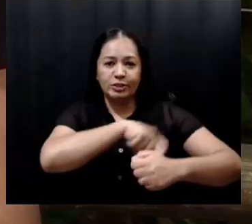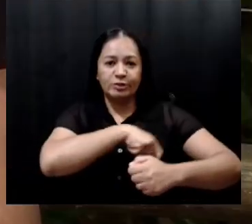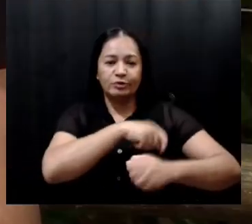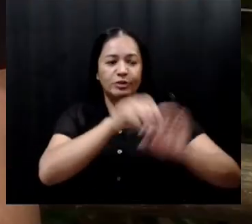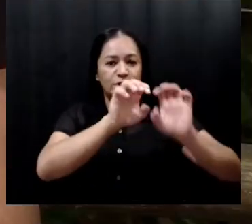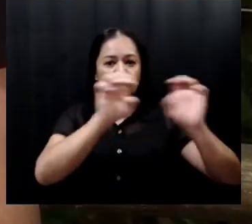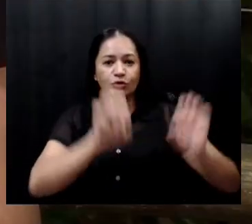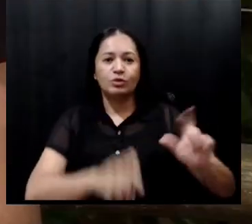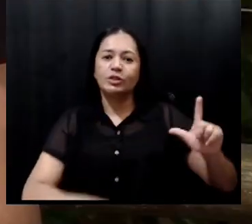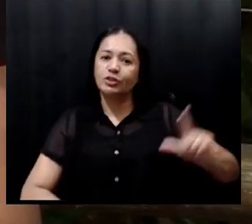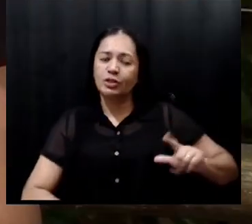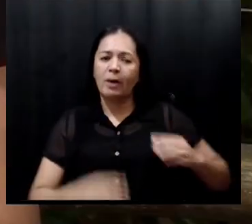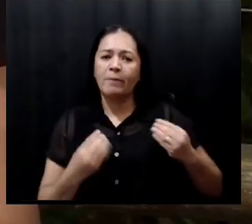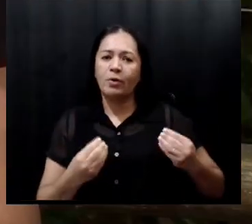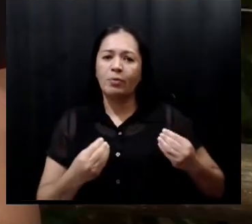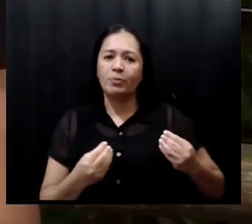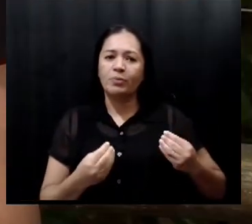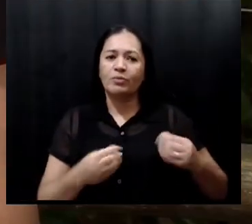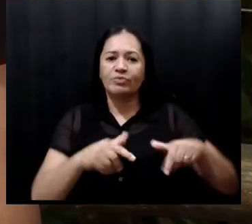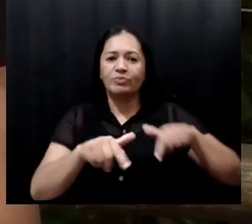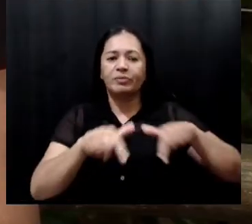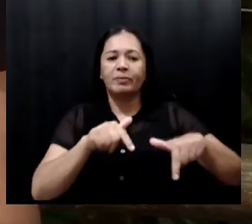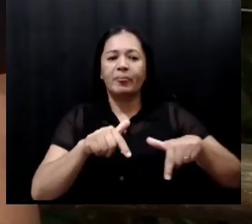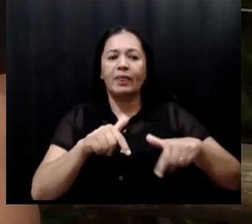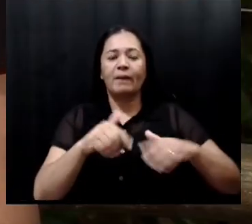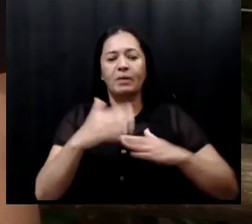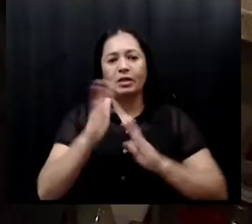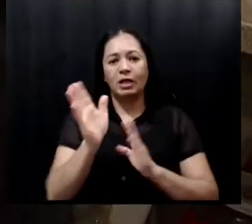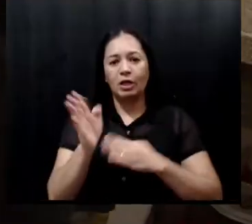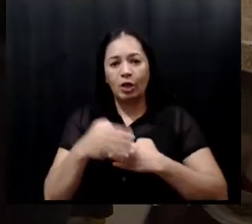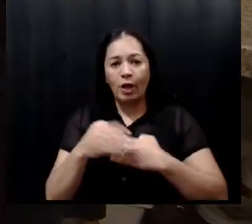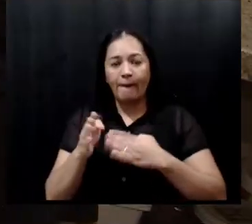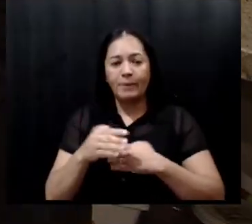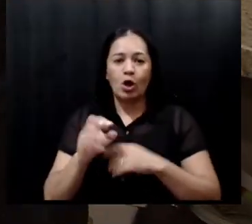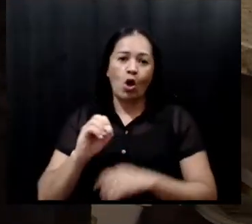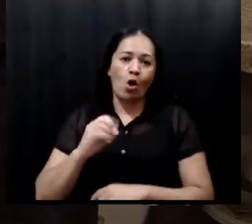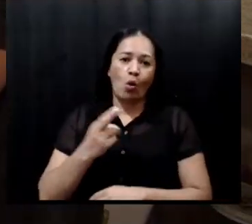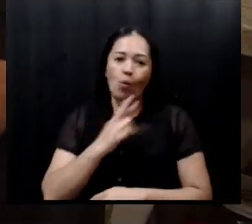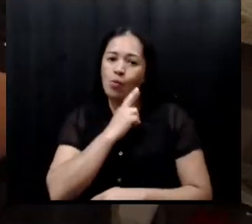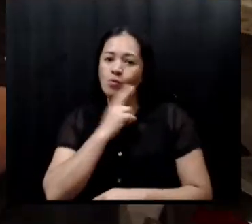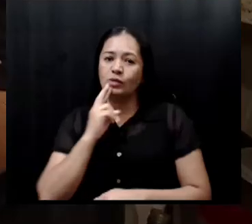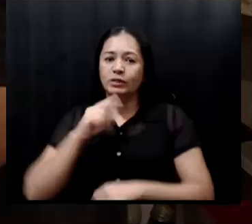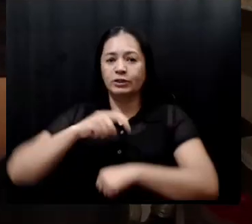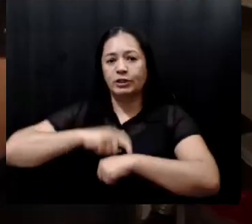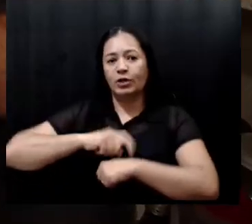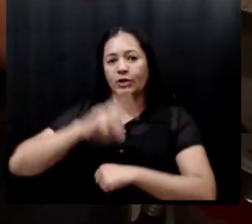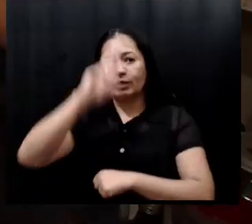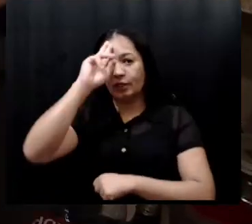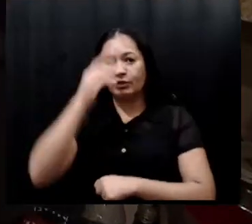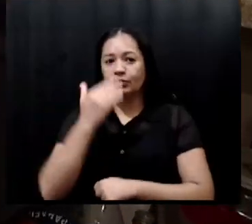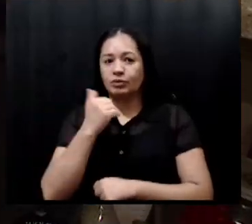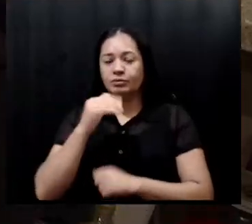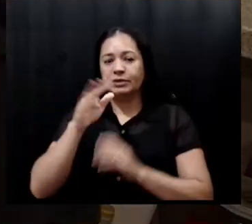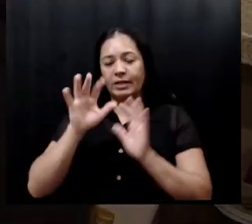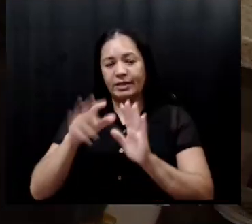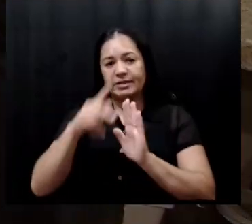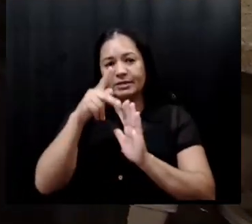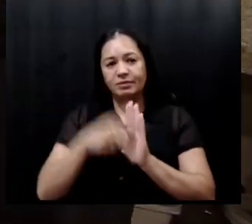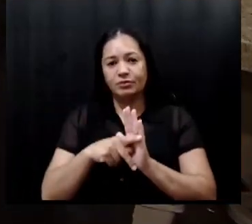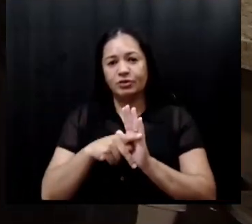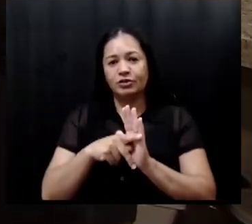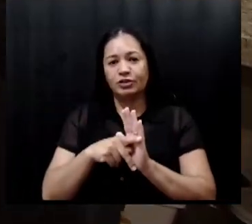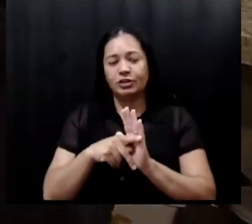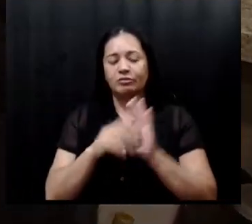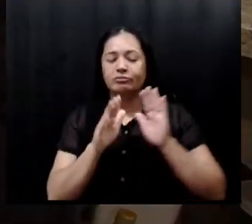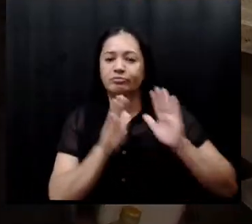trabalhar com o delivery ou mesmo o restaurante na hora do almoço, né? E esse projeto ele acabou ficando adormecido, a gente tinha 1000 coisas para fazer